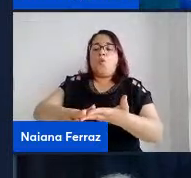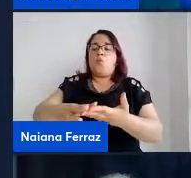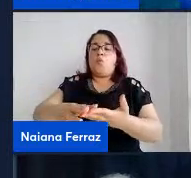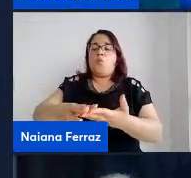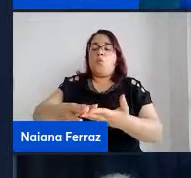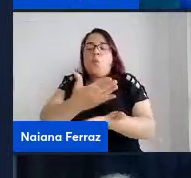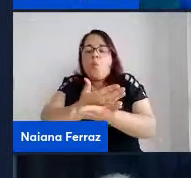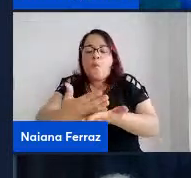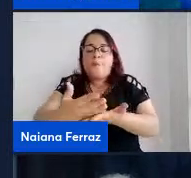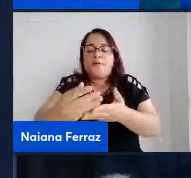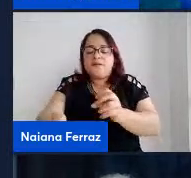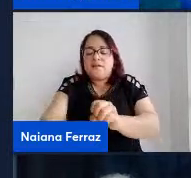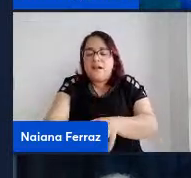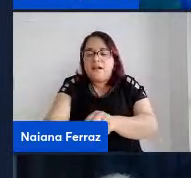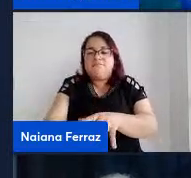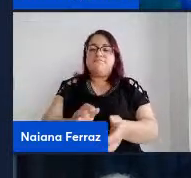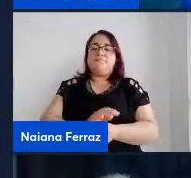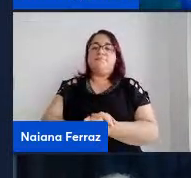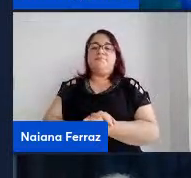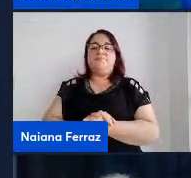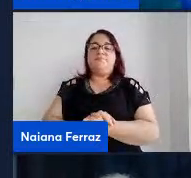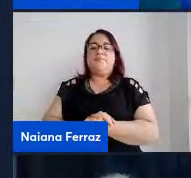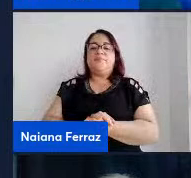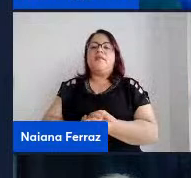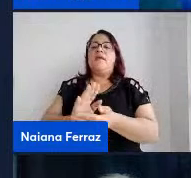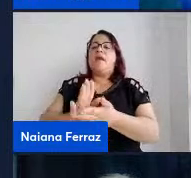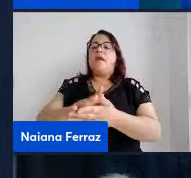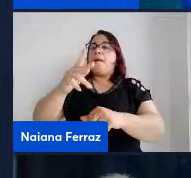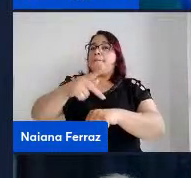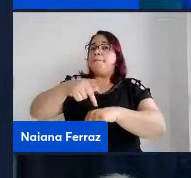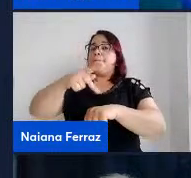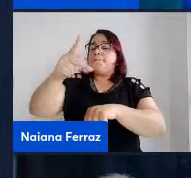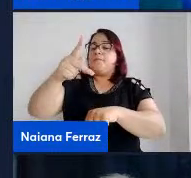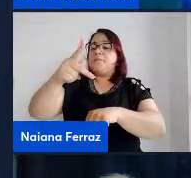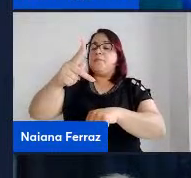Pós-doutorado em Linguística do Texto e Linguística Aplicada.